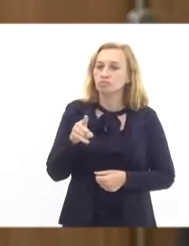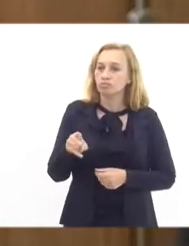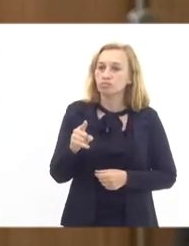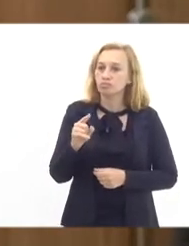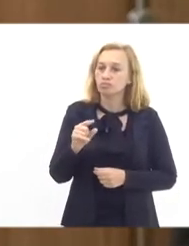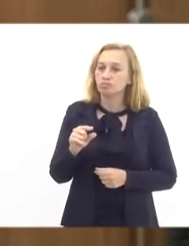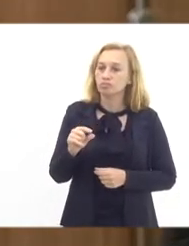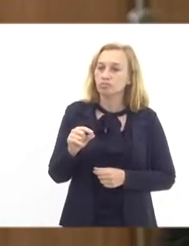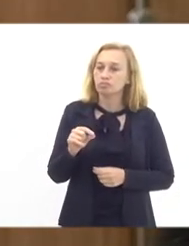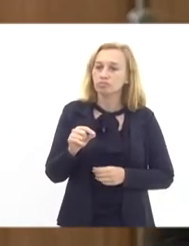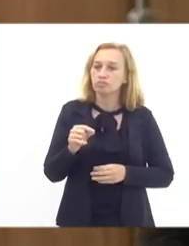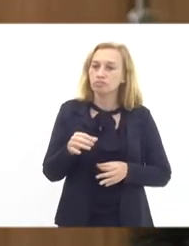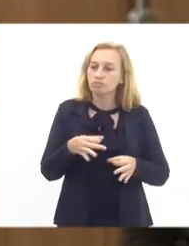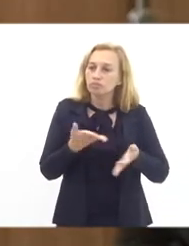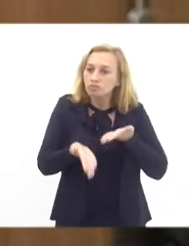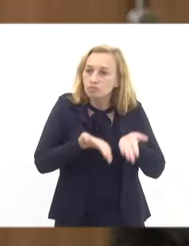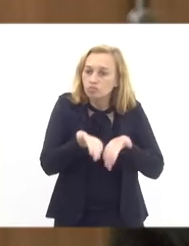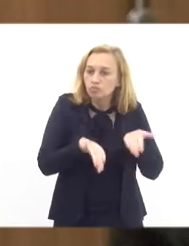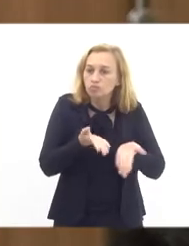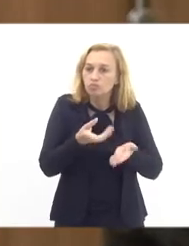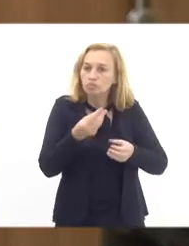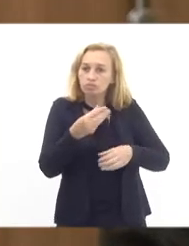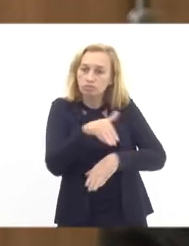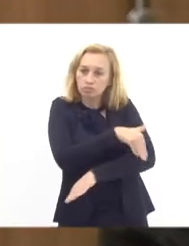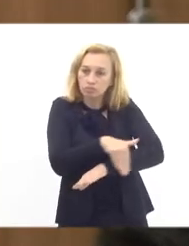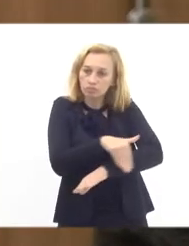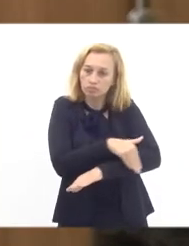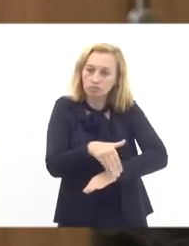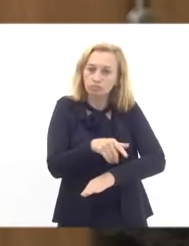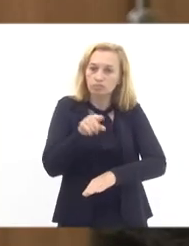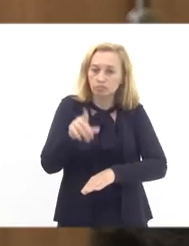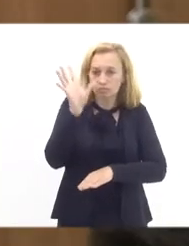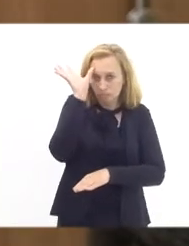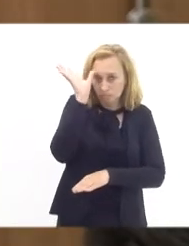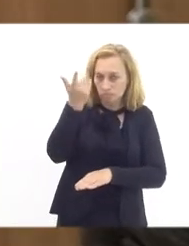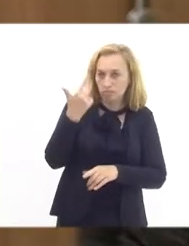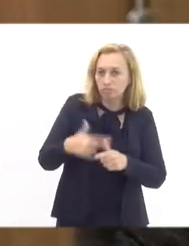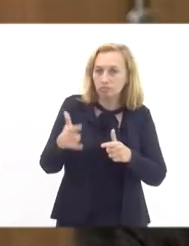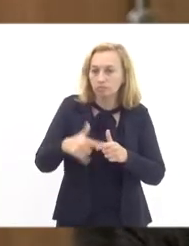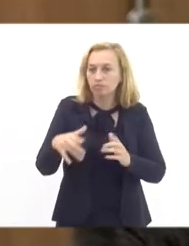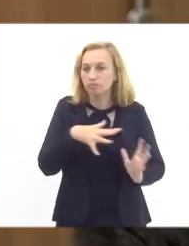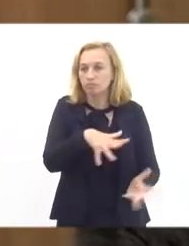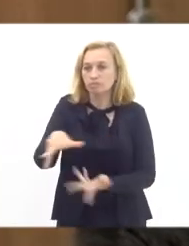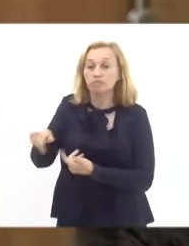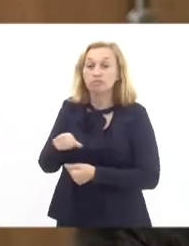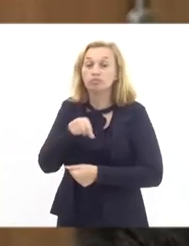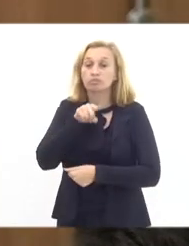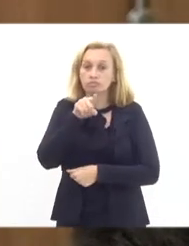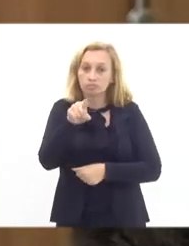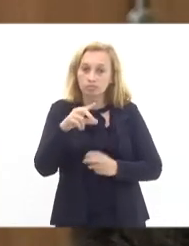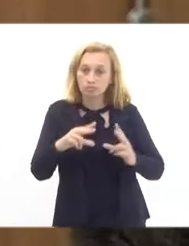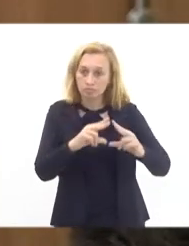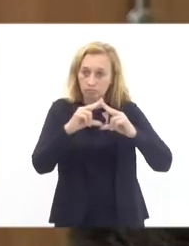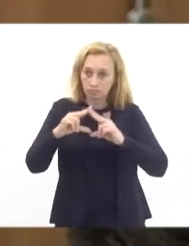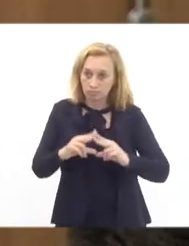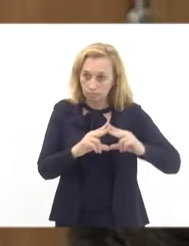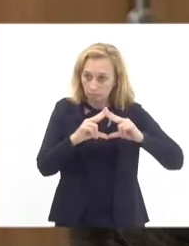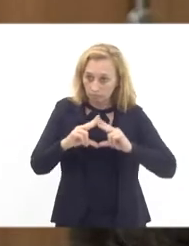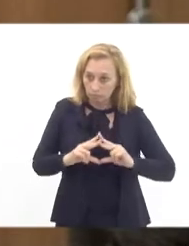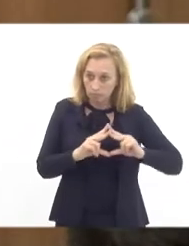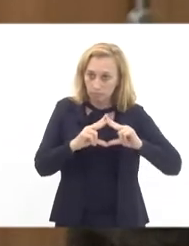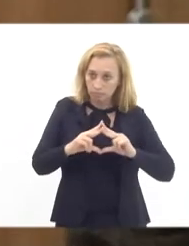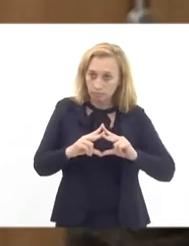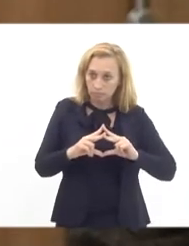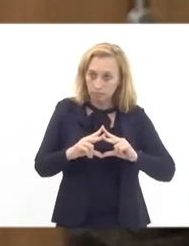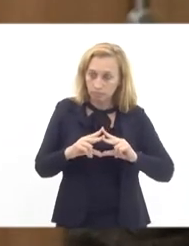uma rua, você está resolvendo o problema do mundo. Quando você faz reciclagem e